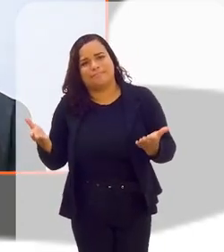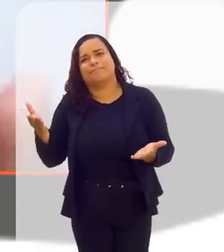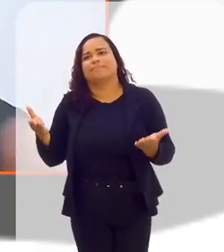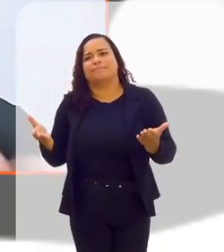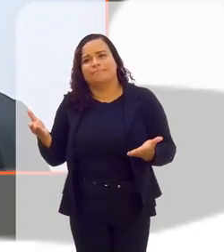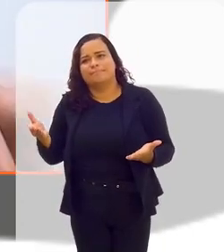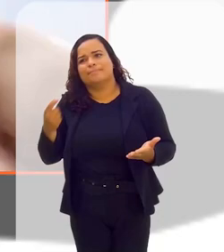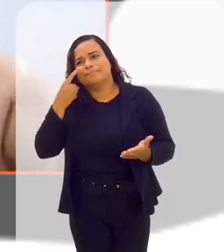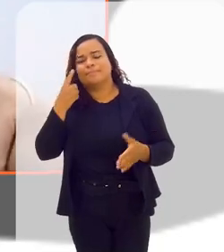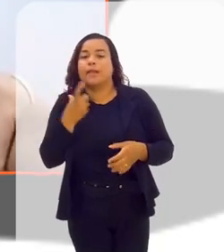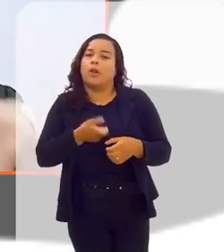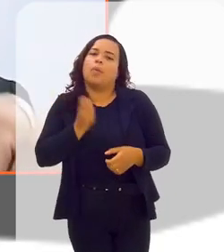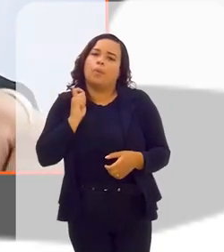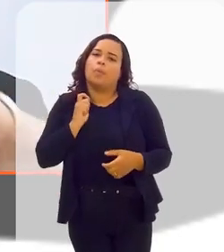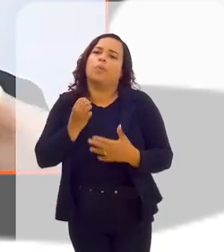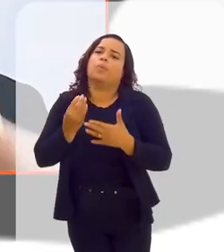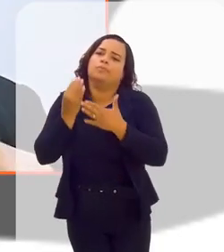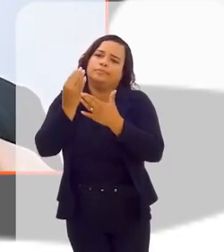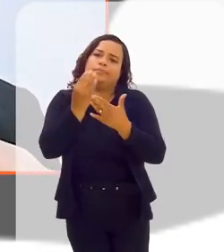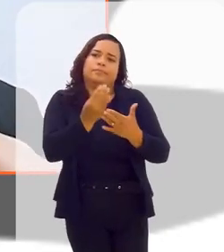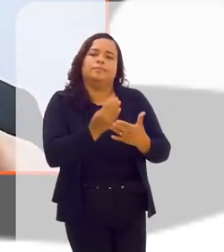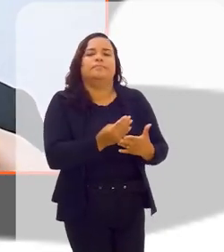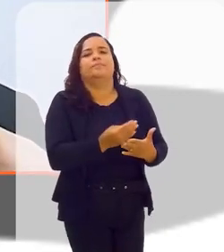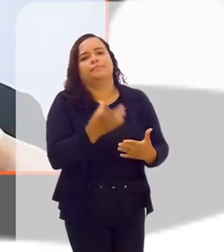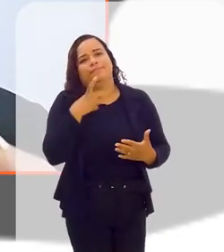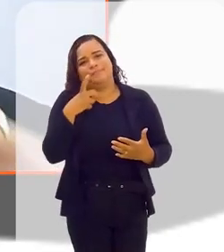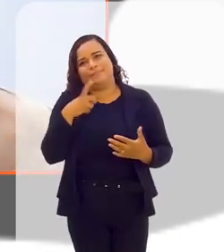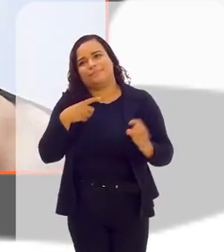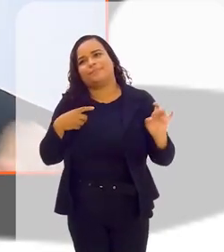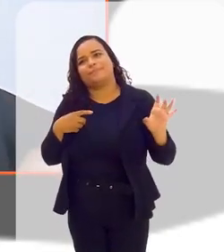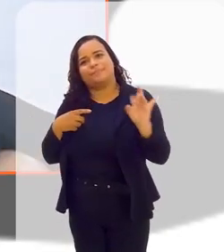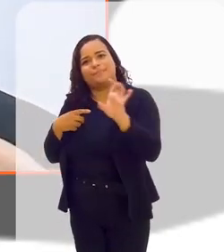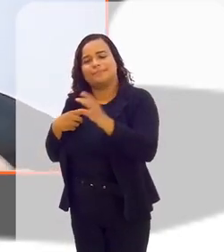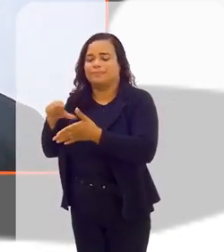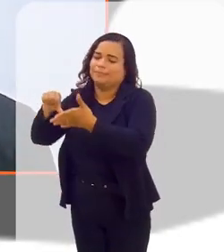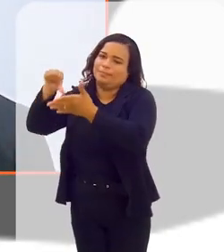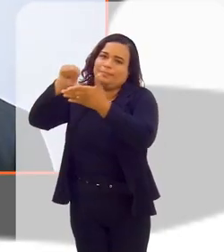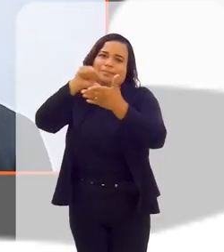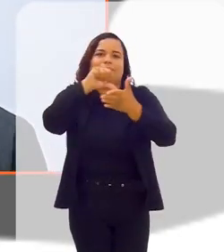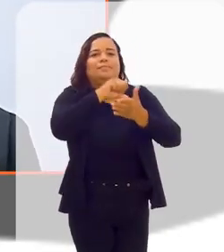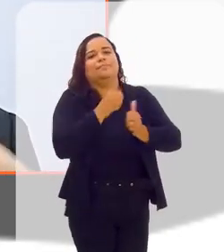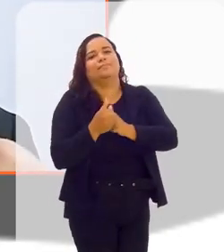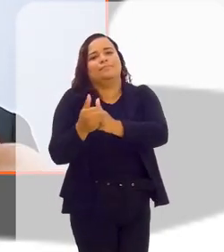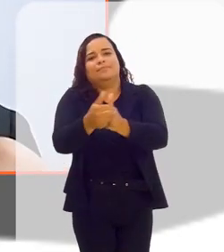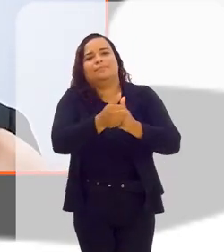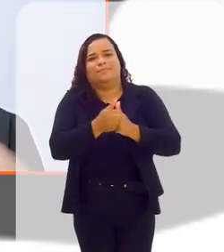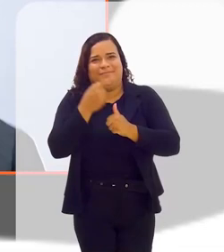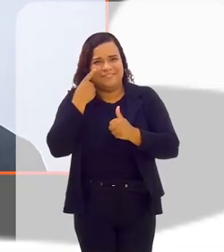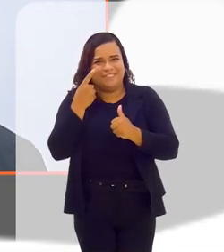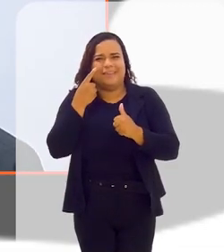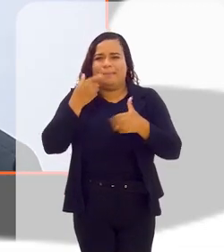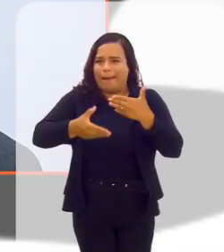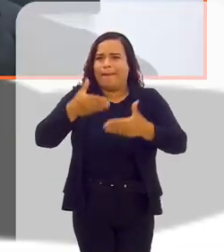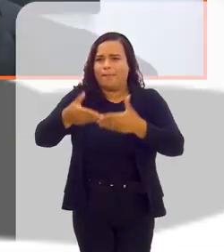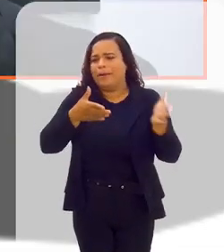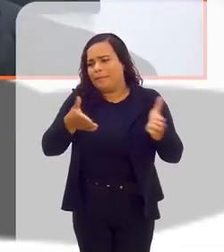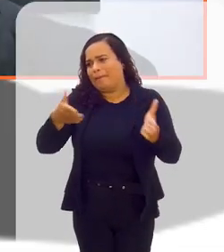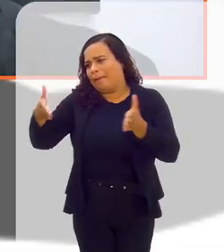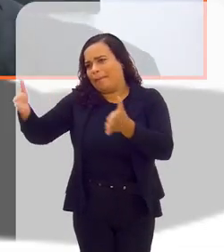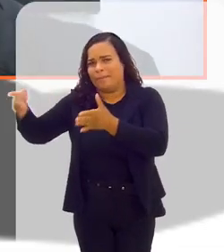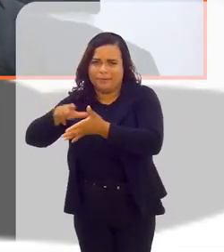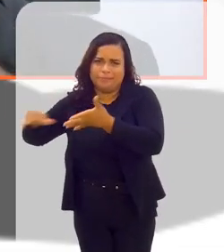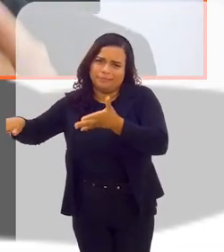a deixar uma margem de lucro custeando os custos para cada um desses setores dessa cadeia